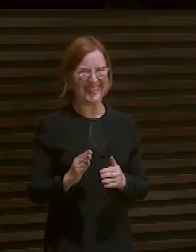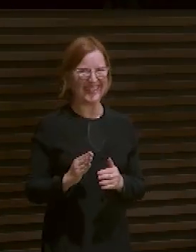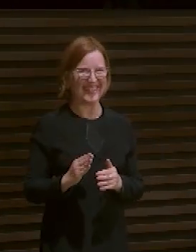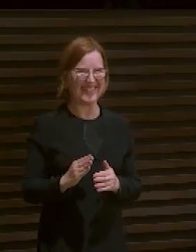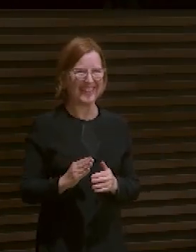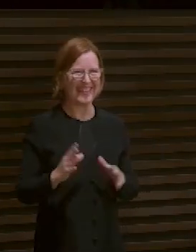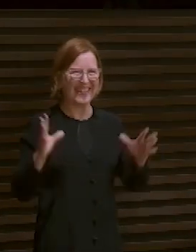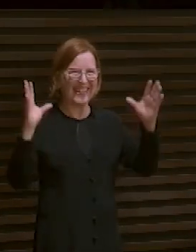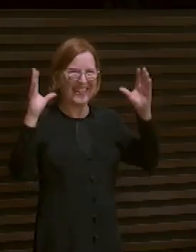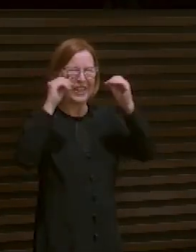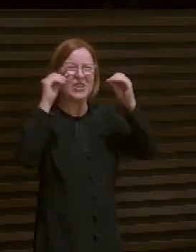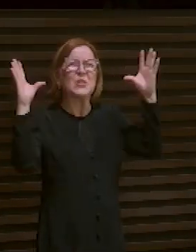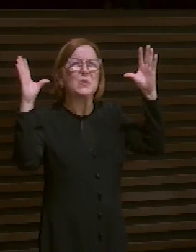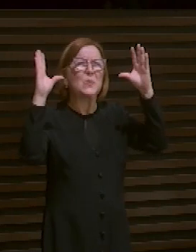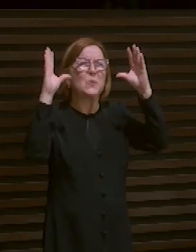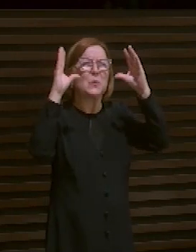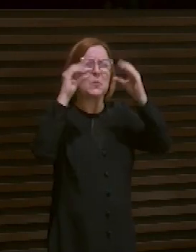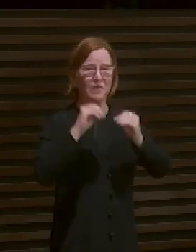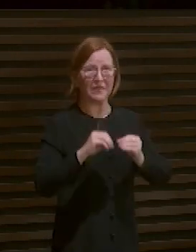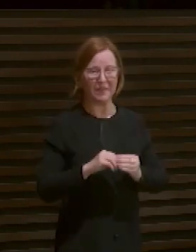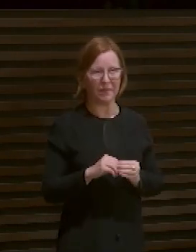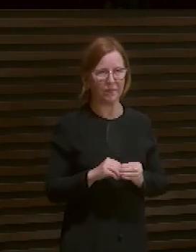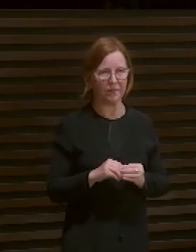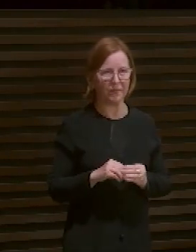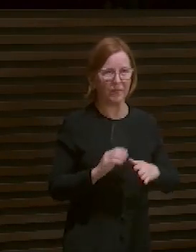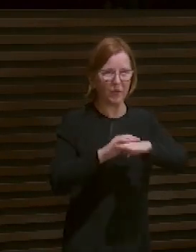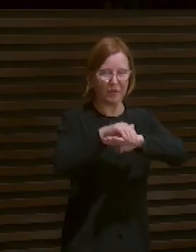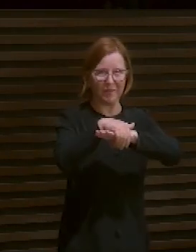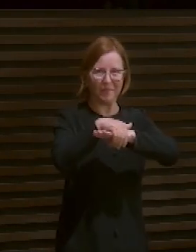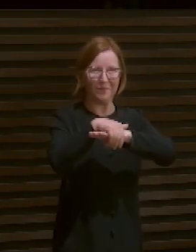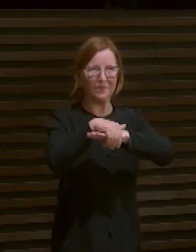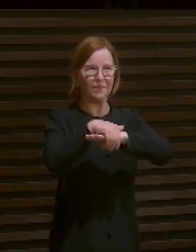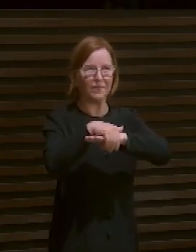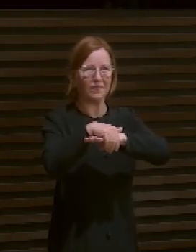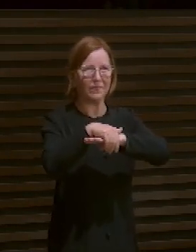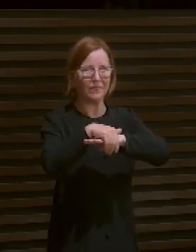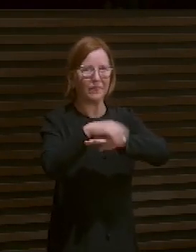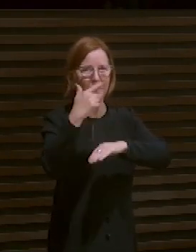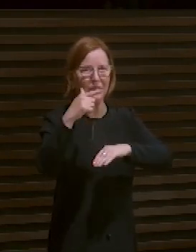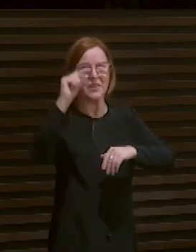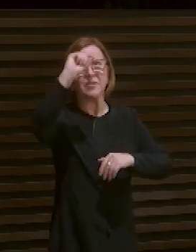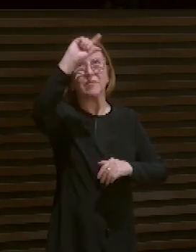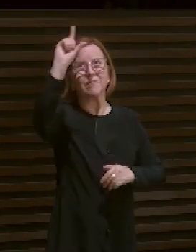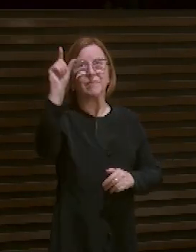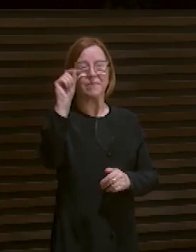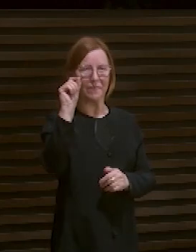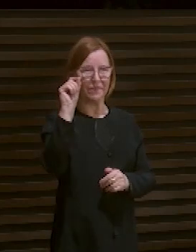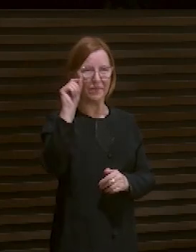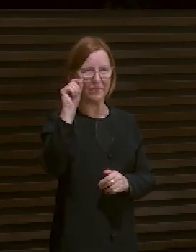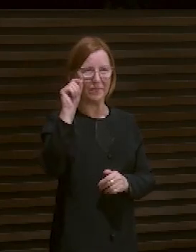Numa noite escura, numa noite sem lua